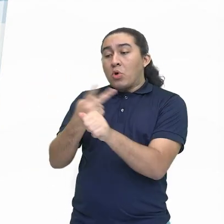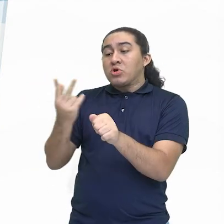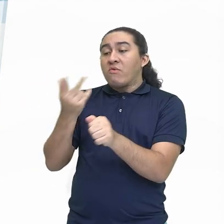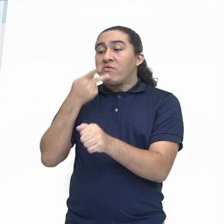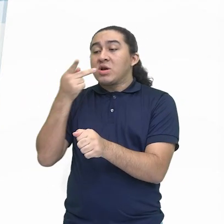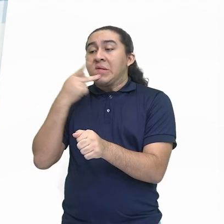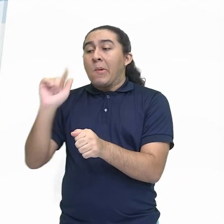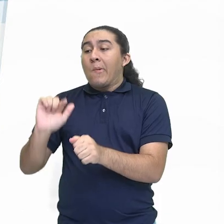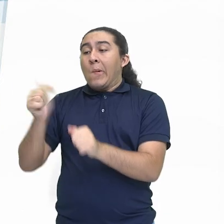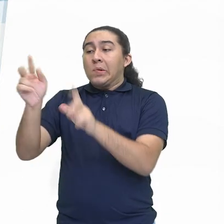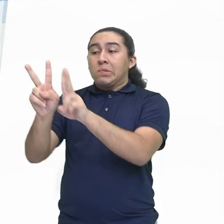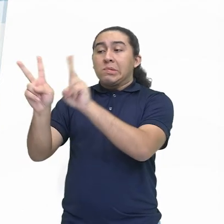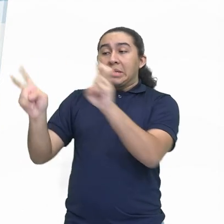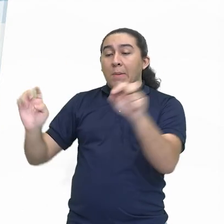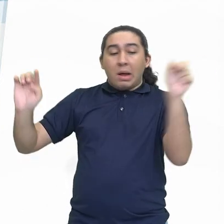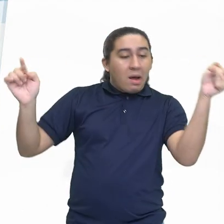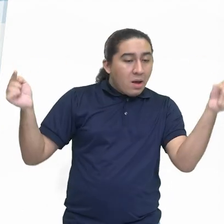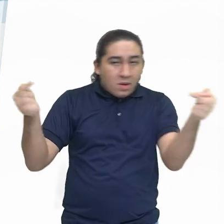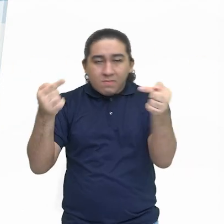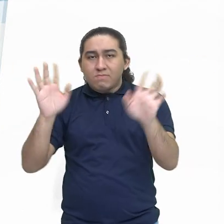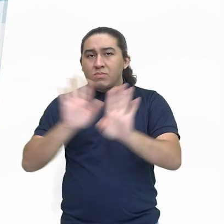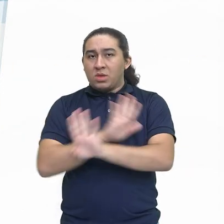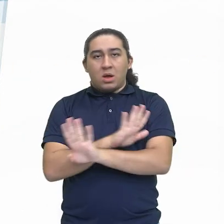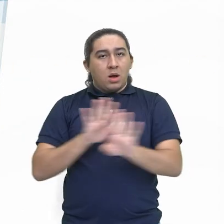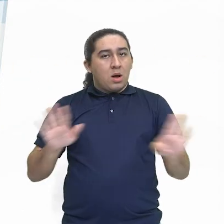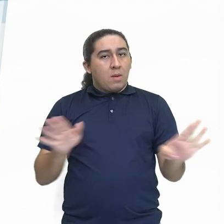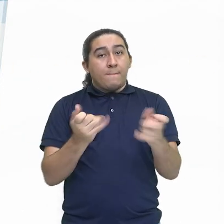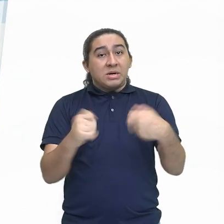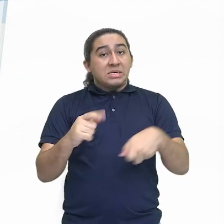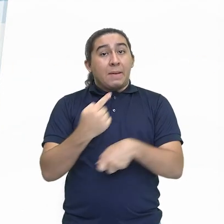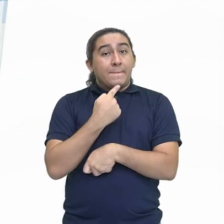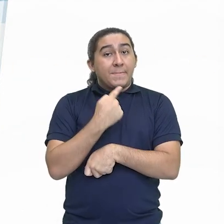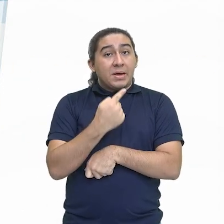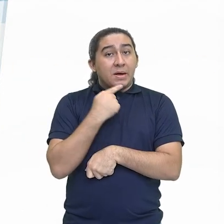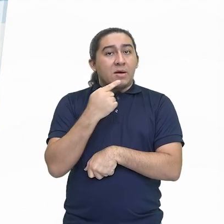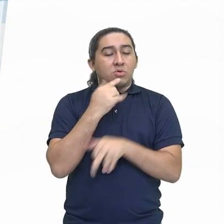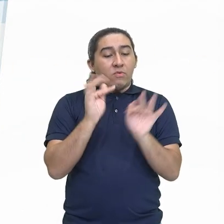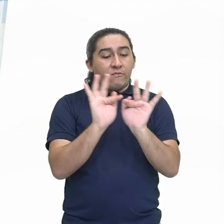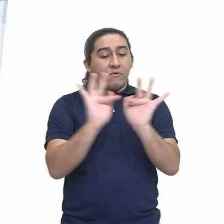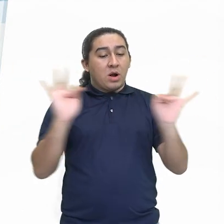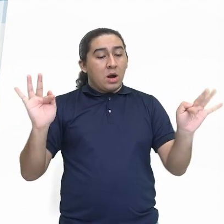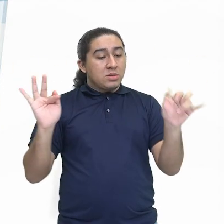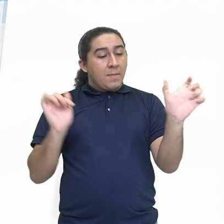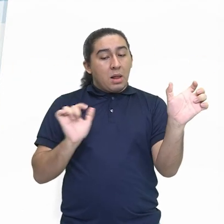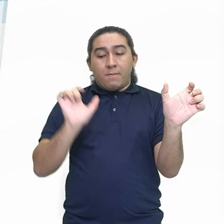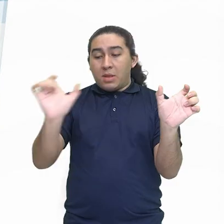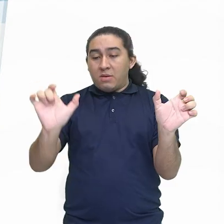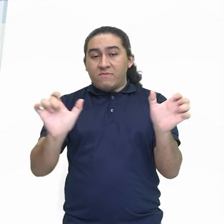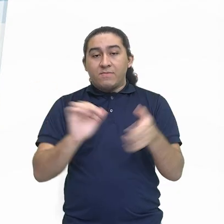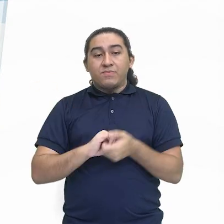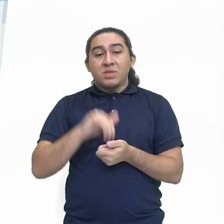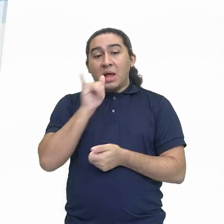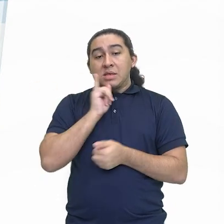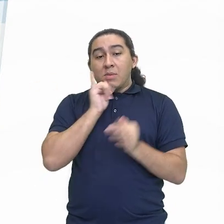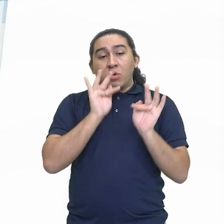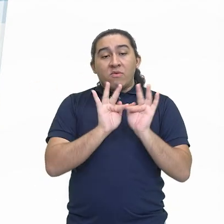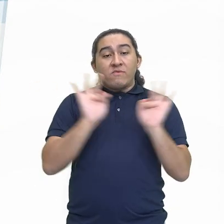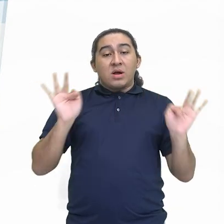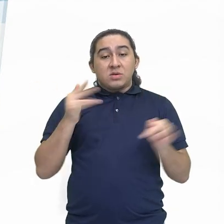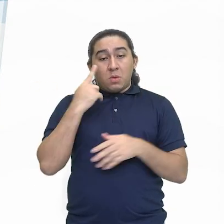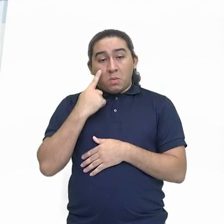de outra coisa. Aqui não, tá? Ele segue o mesmo segmento. O café está muito